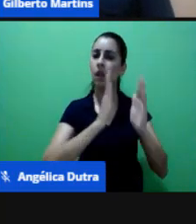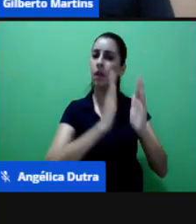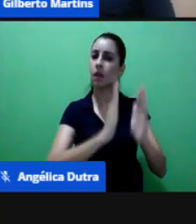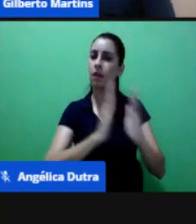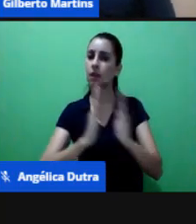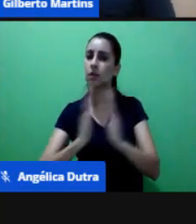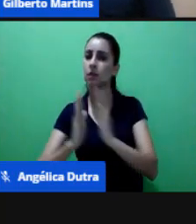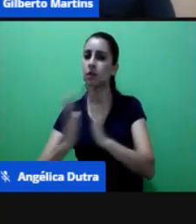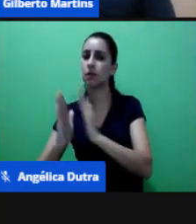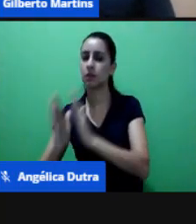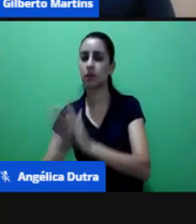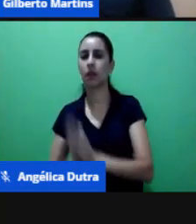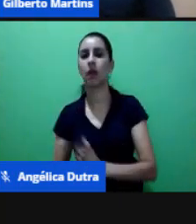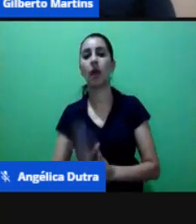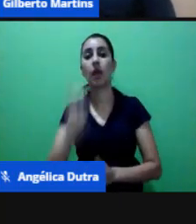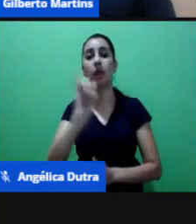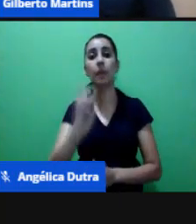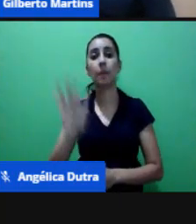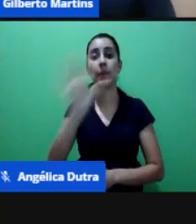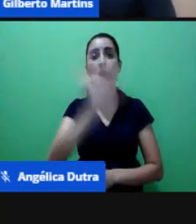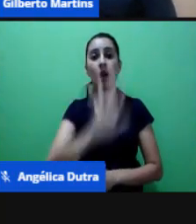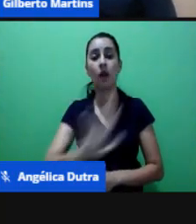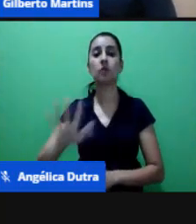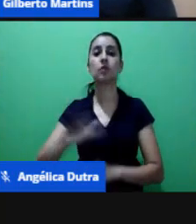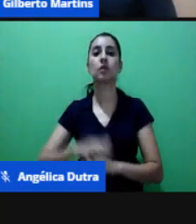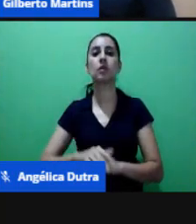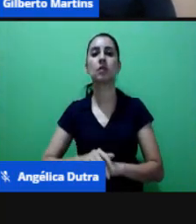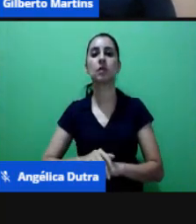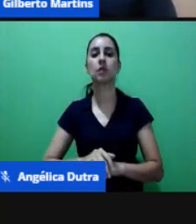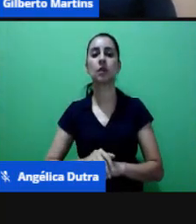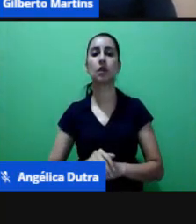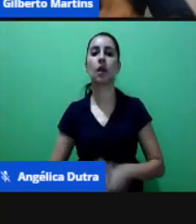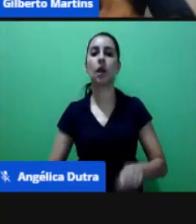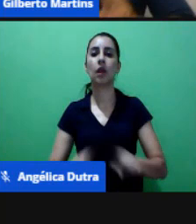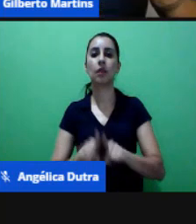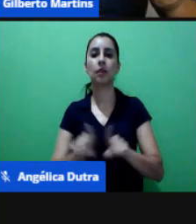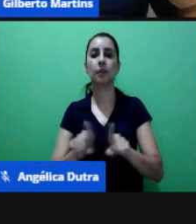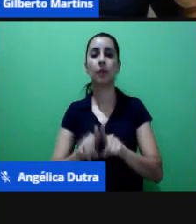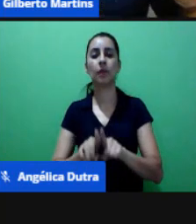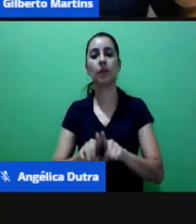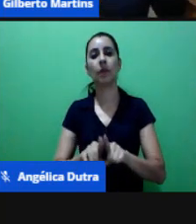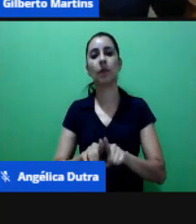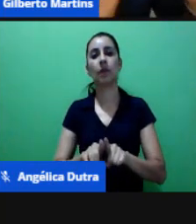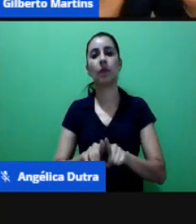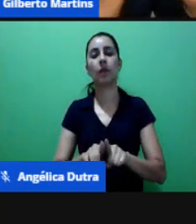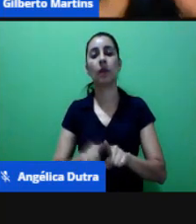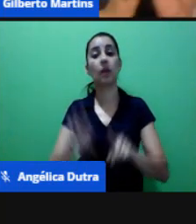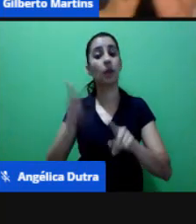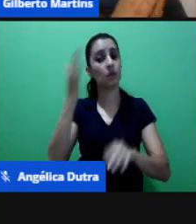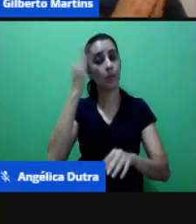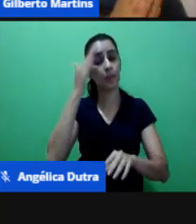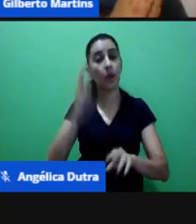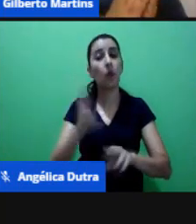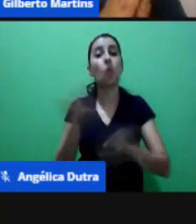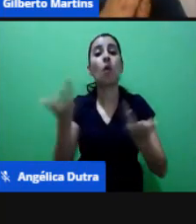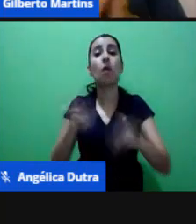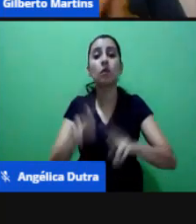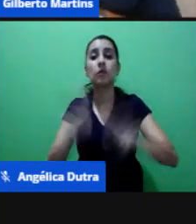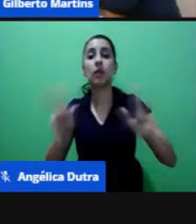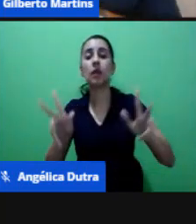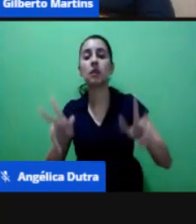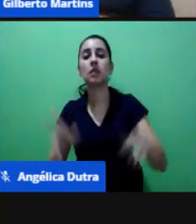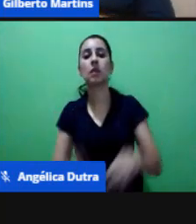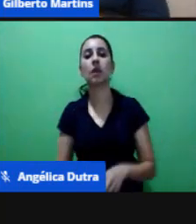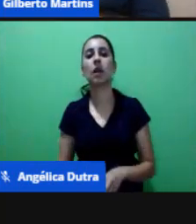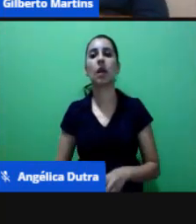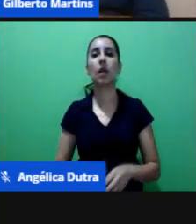figuras espaciais e também diferenciando entre o que é uma figura plana e